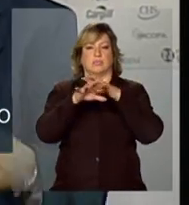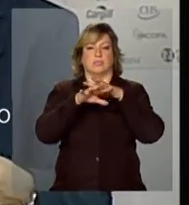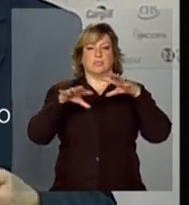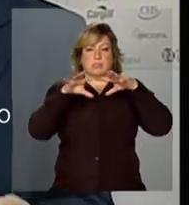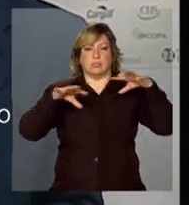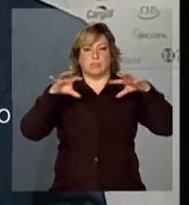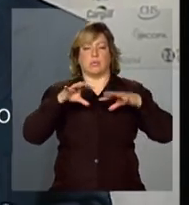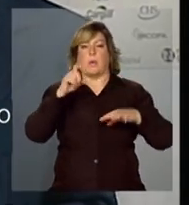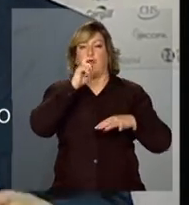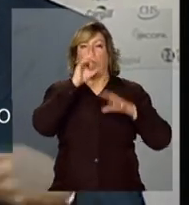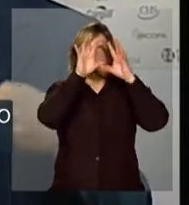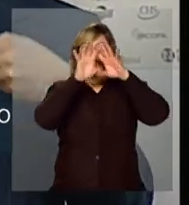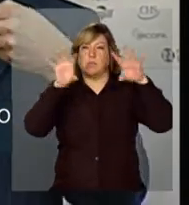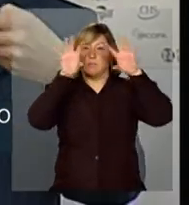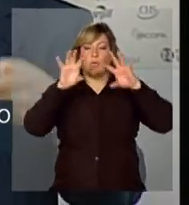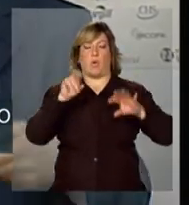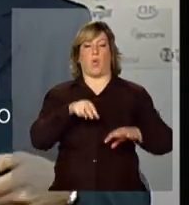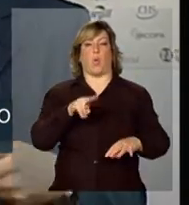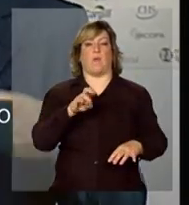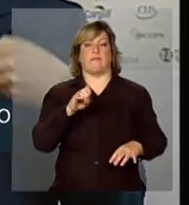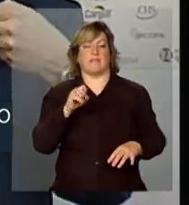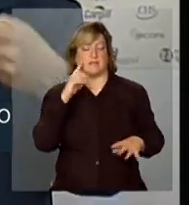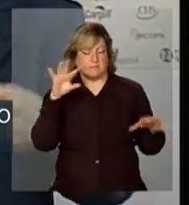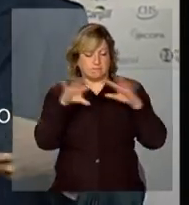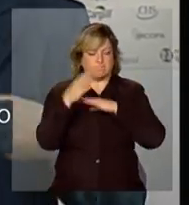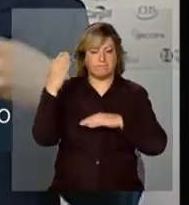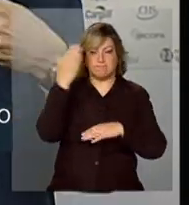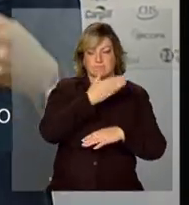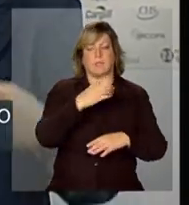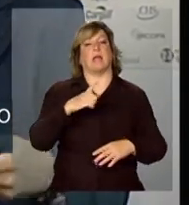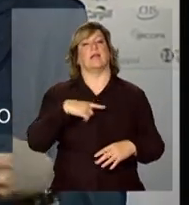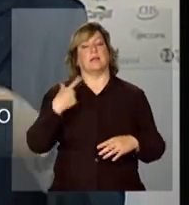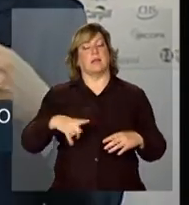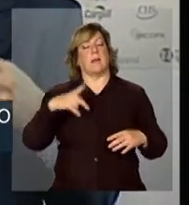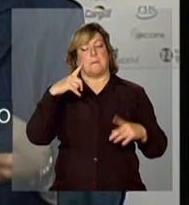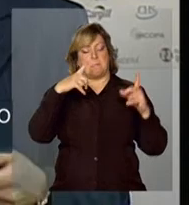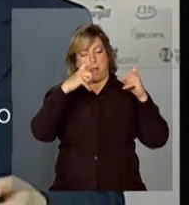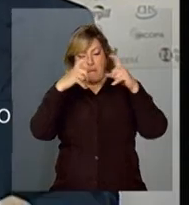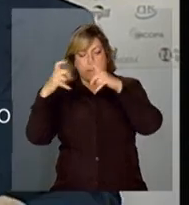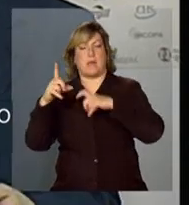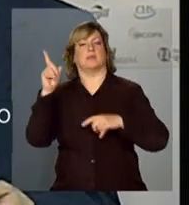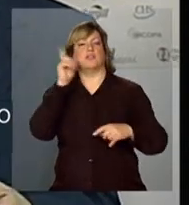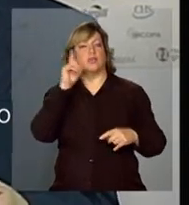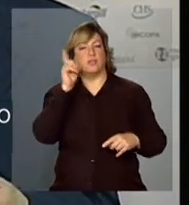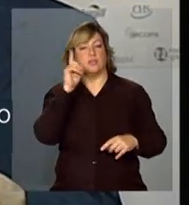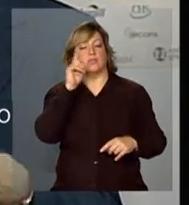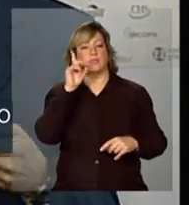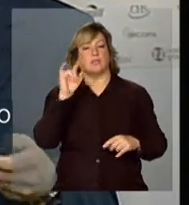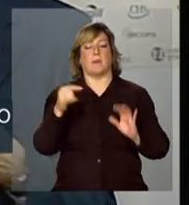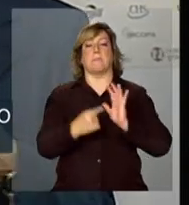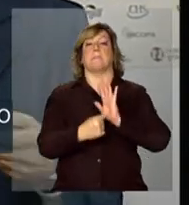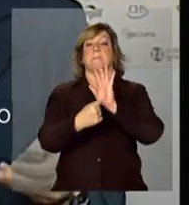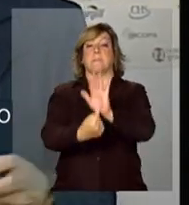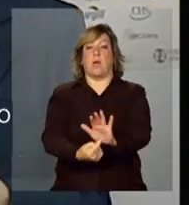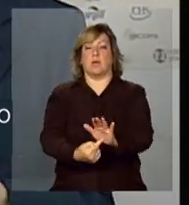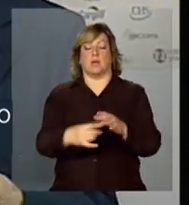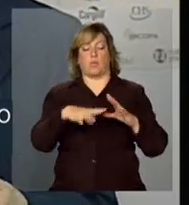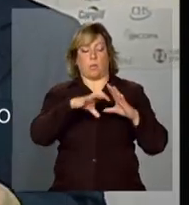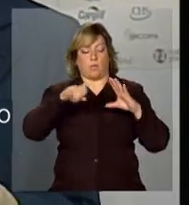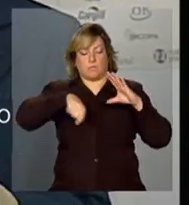então, é difícil a aquisição de imagens, mas com uma repetitividade diária, né, dessas imagens, é possível, então, a